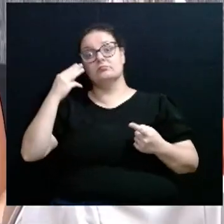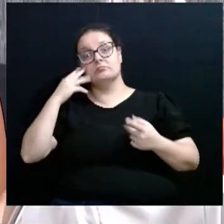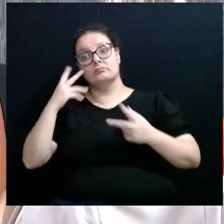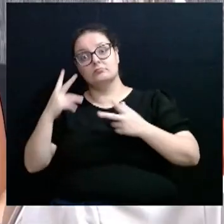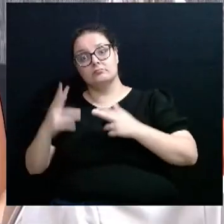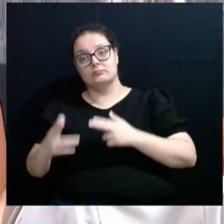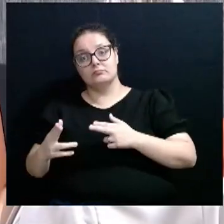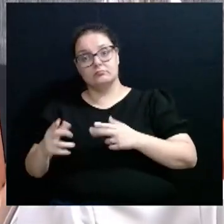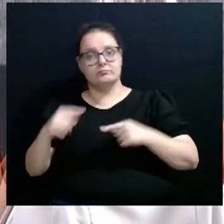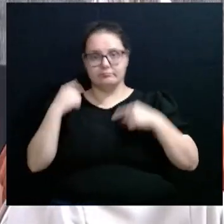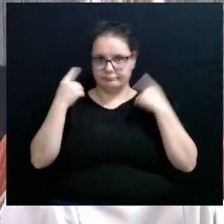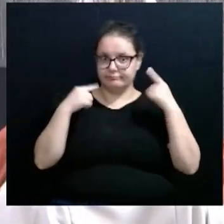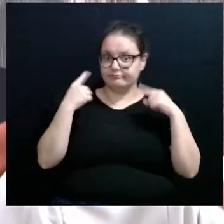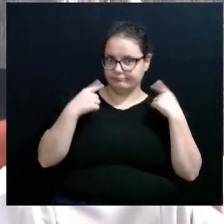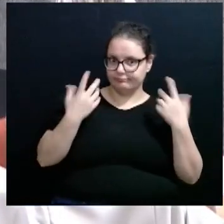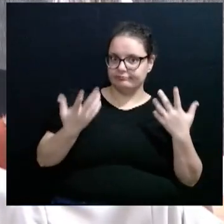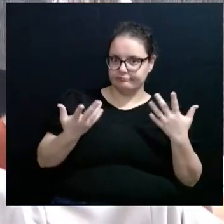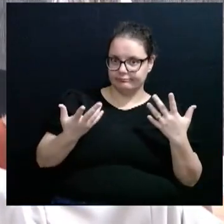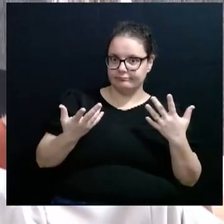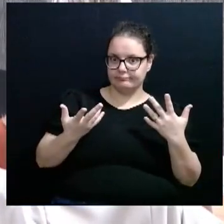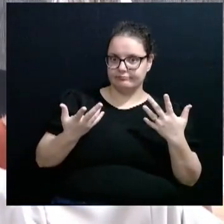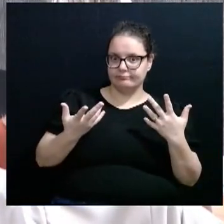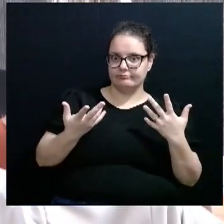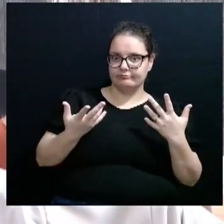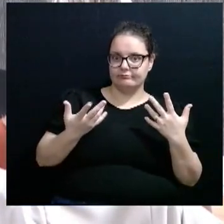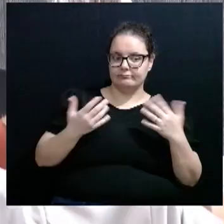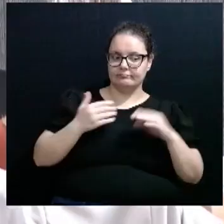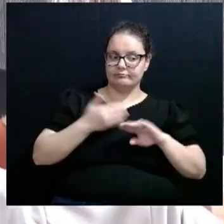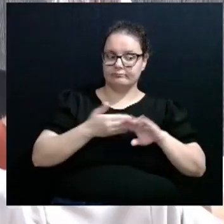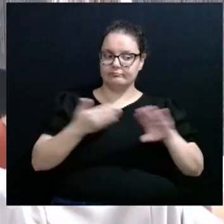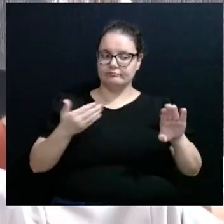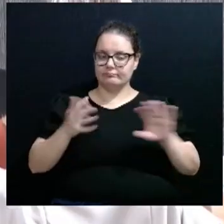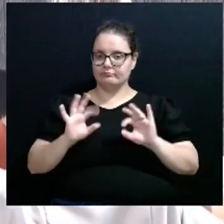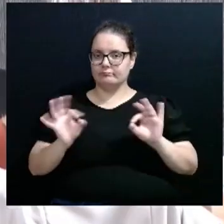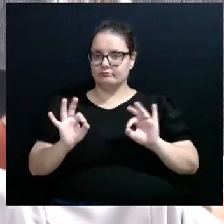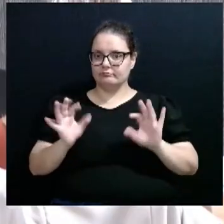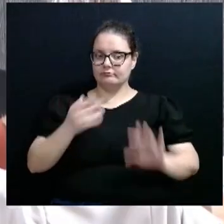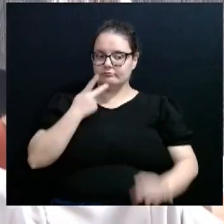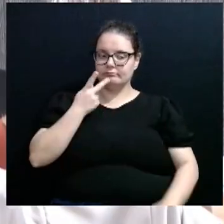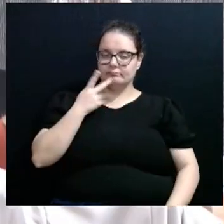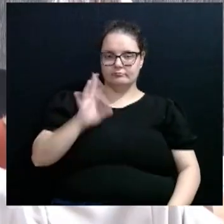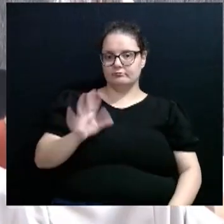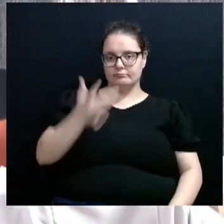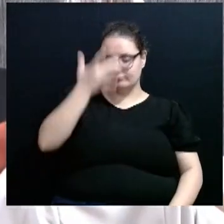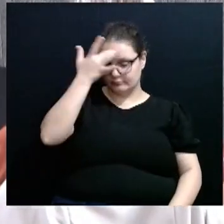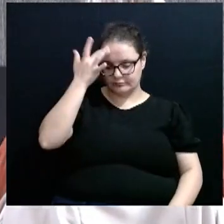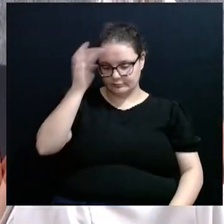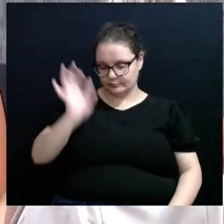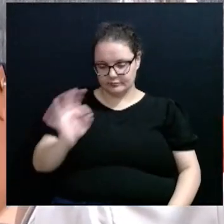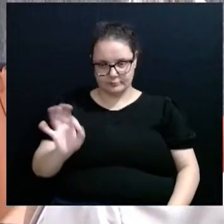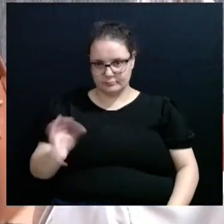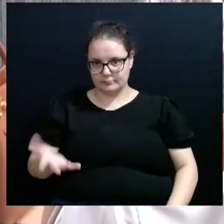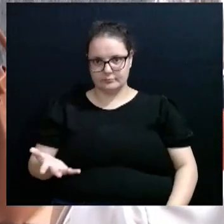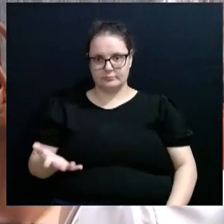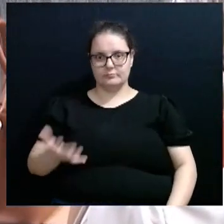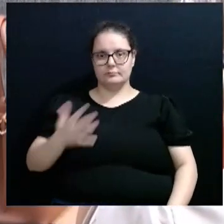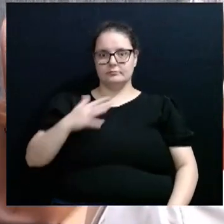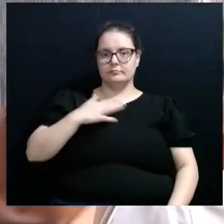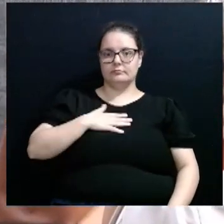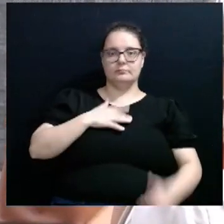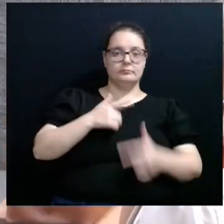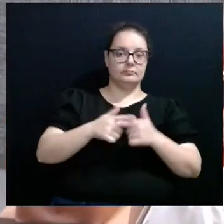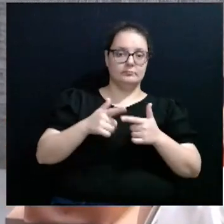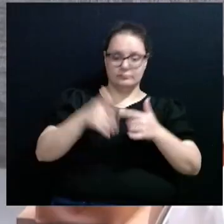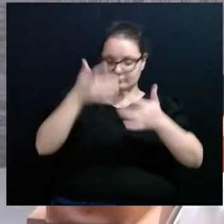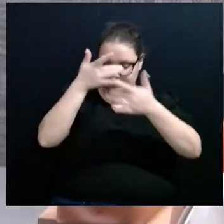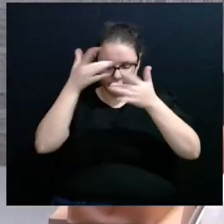Então, é algo que eu quero me afastar. Eu não quero falar sobre saúde mental, não quero falar sobre as minhas questões de saúde mental, os